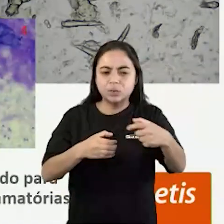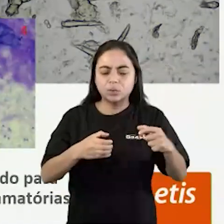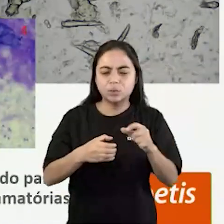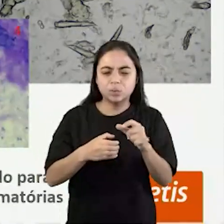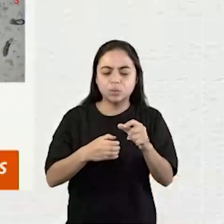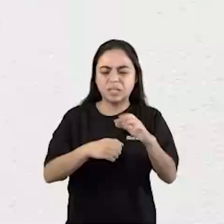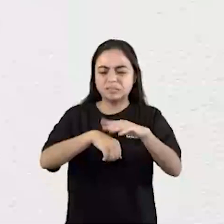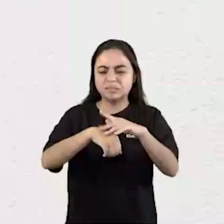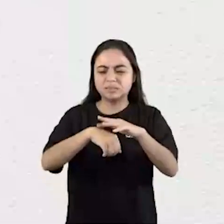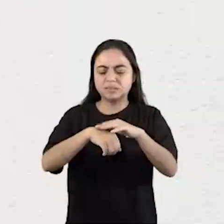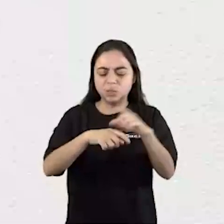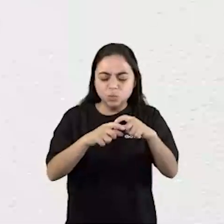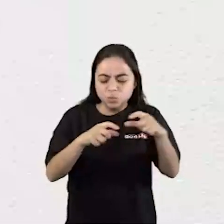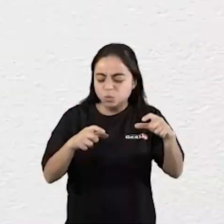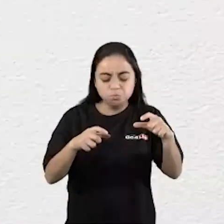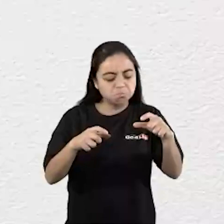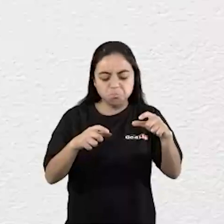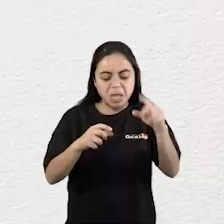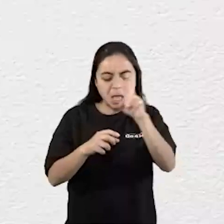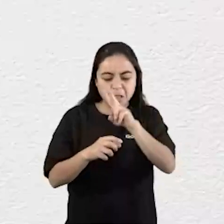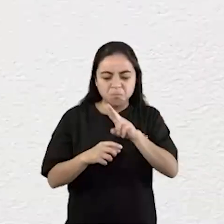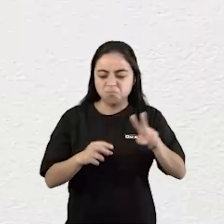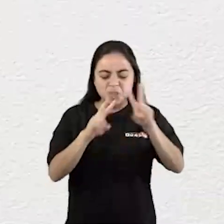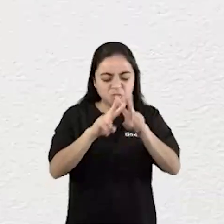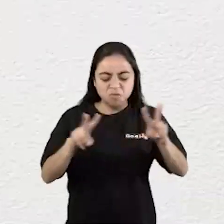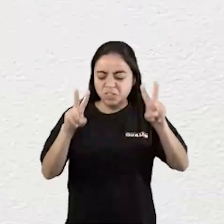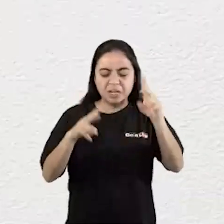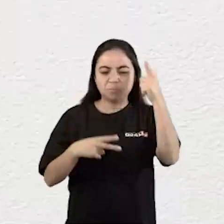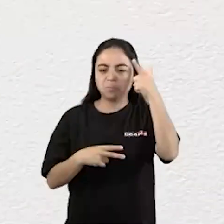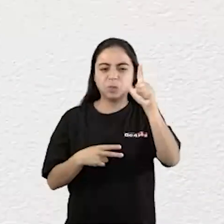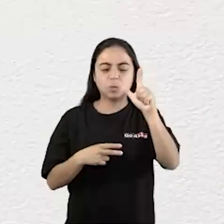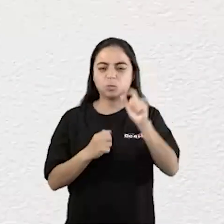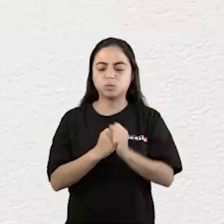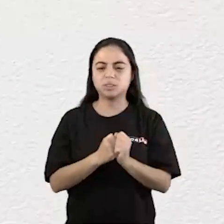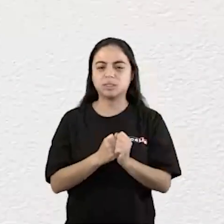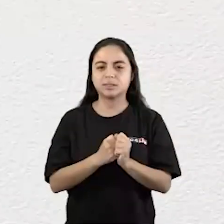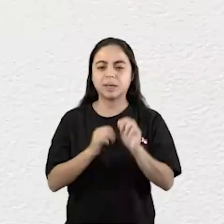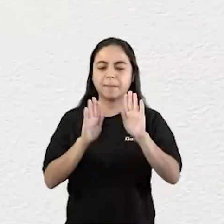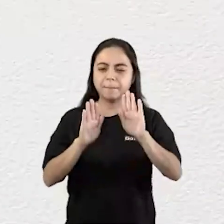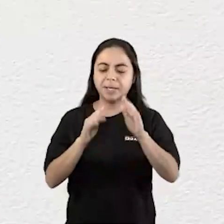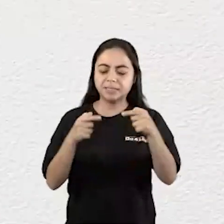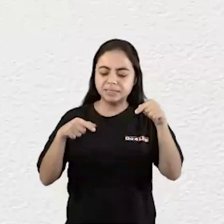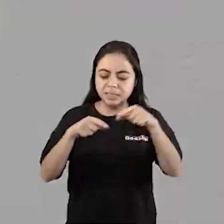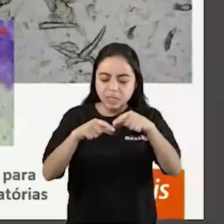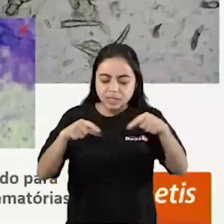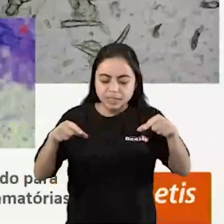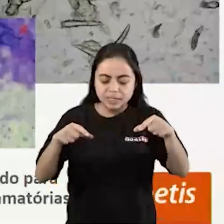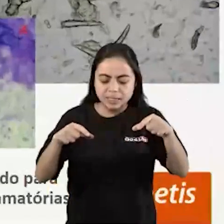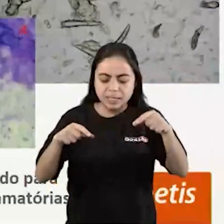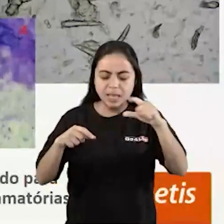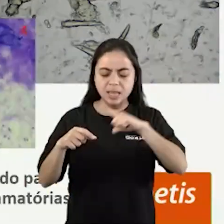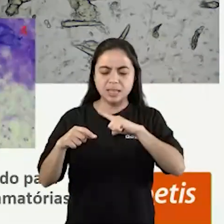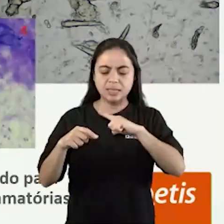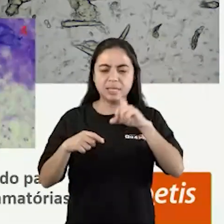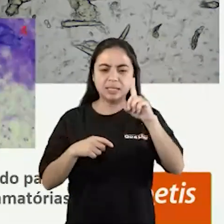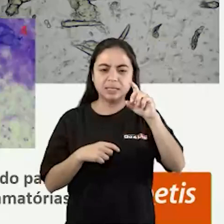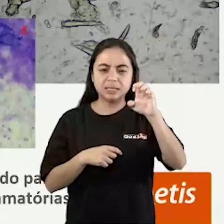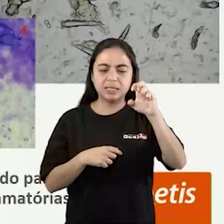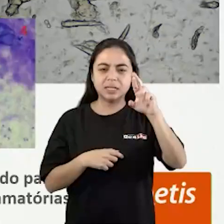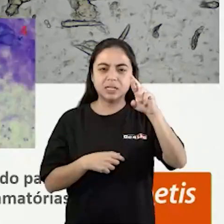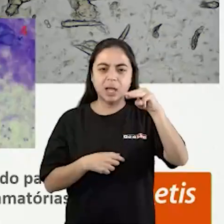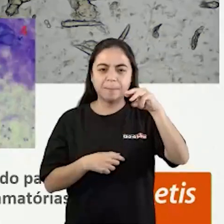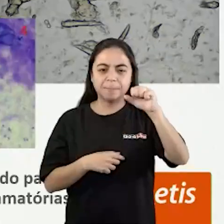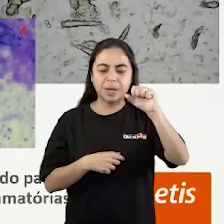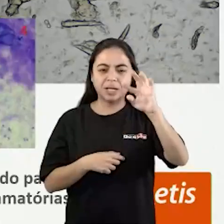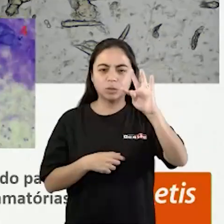fita de acetato não nos ajuda na visualização das células inflamatórias. Aqui em cima a gente tem